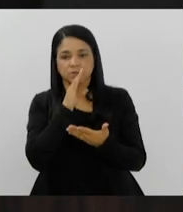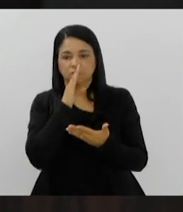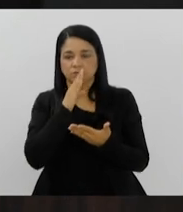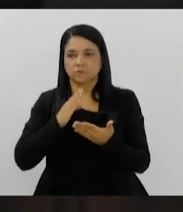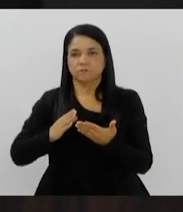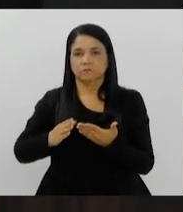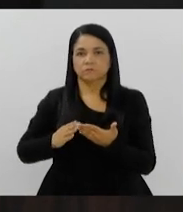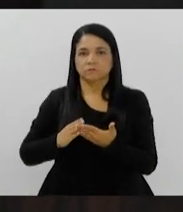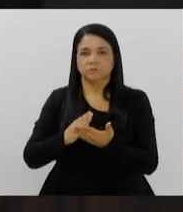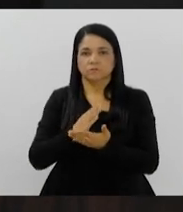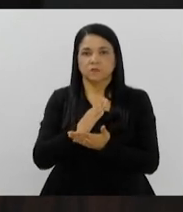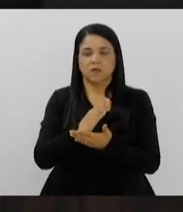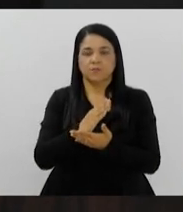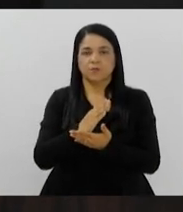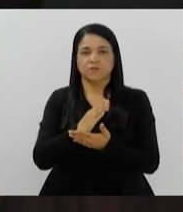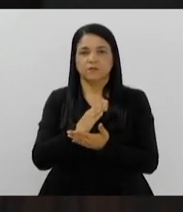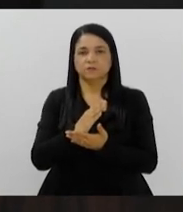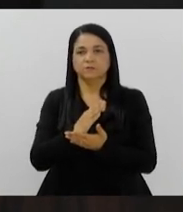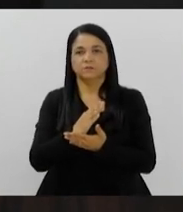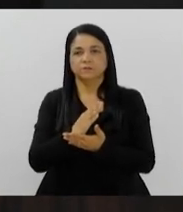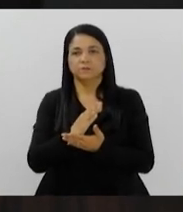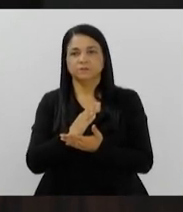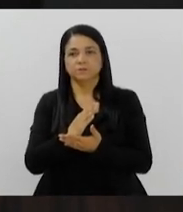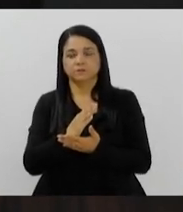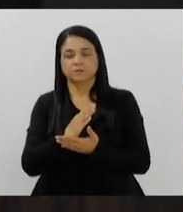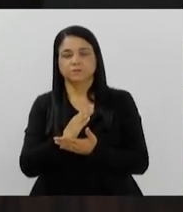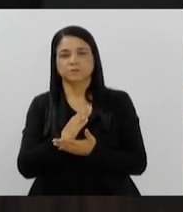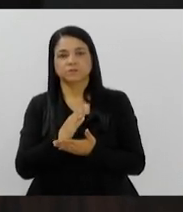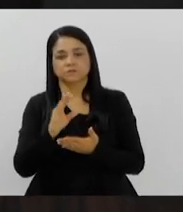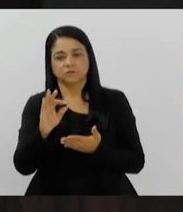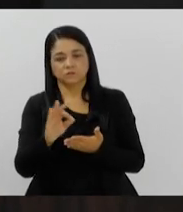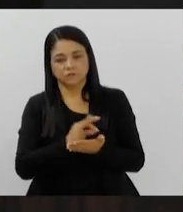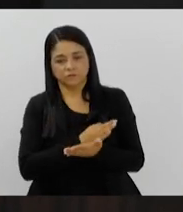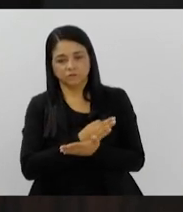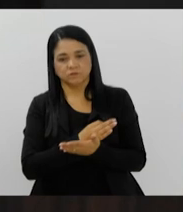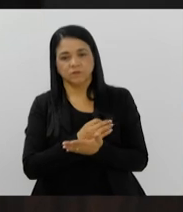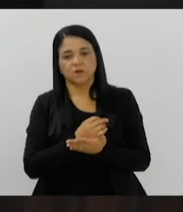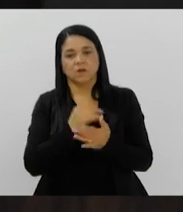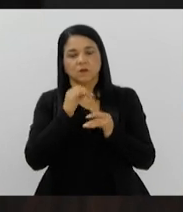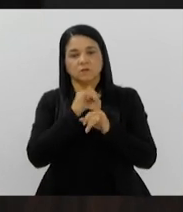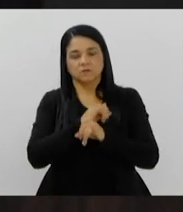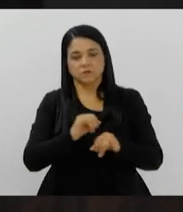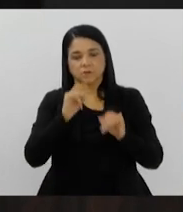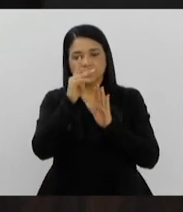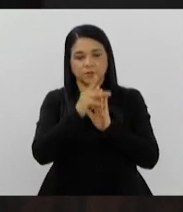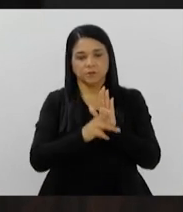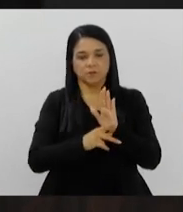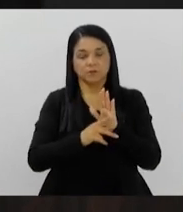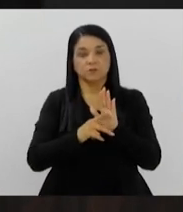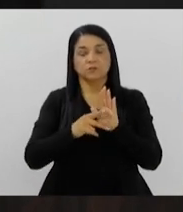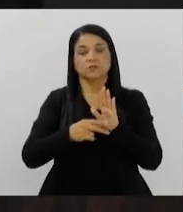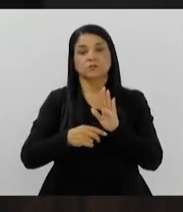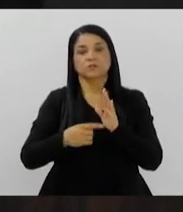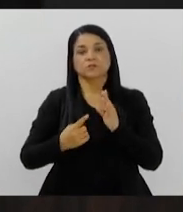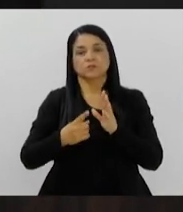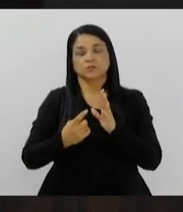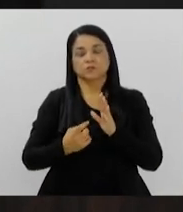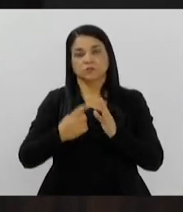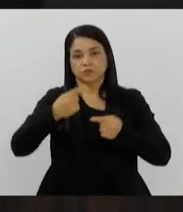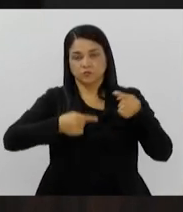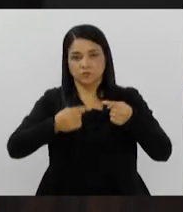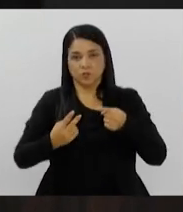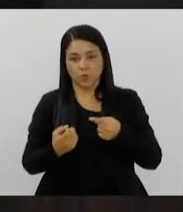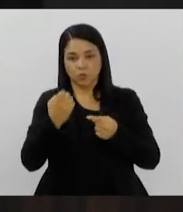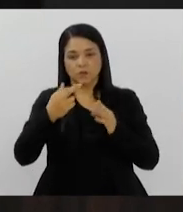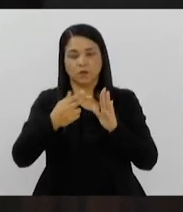aprovam permaneçam como estão. Aprovado, vai ao autógrafo. Anuncio em discussão única projeto de